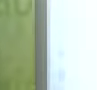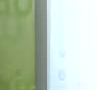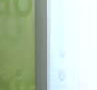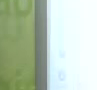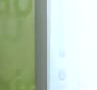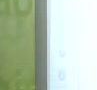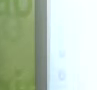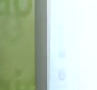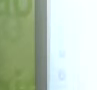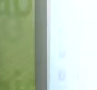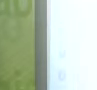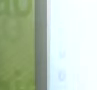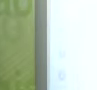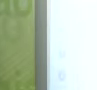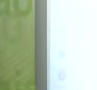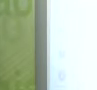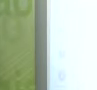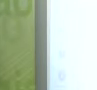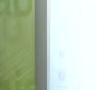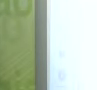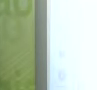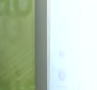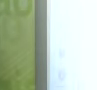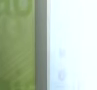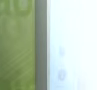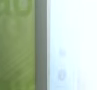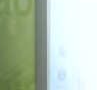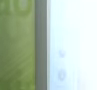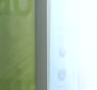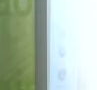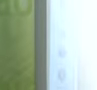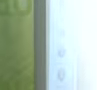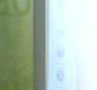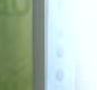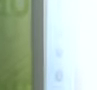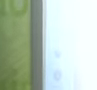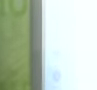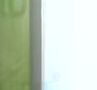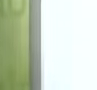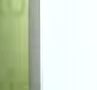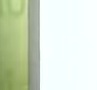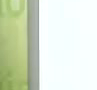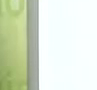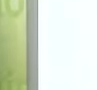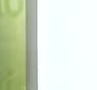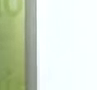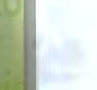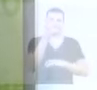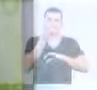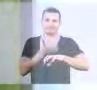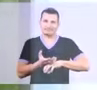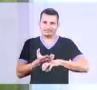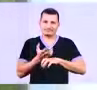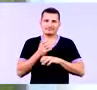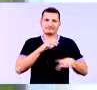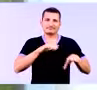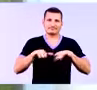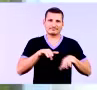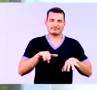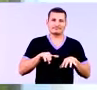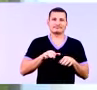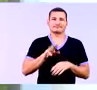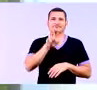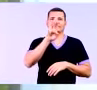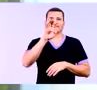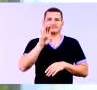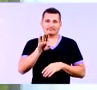Olá, boa noite. Hoje, mais uma vez, nós estamos juntos para dar continuidade à disciplina de programação para o web. Eu